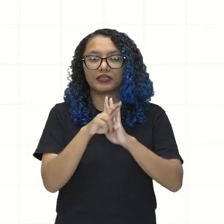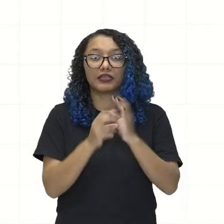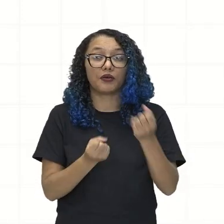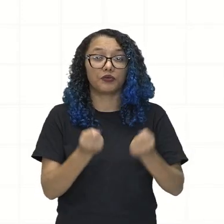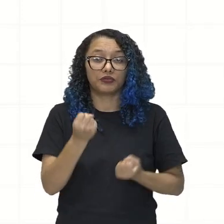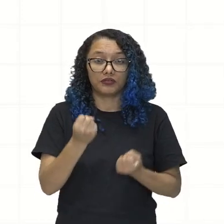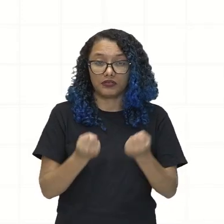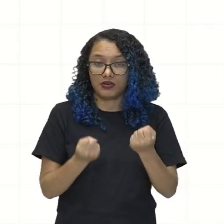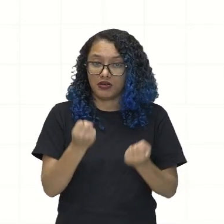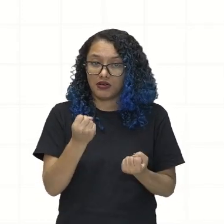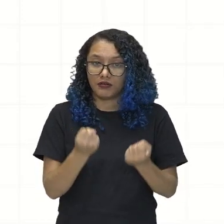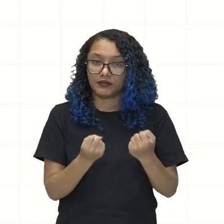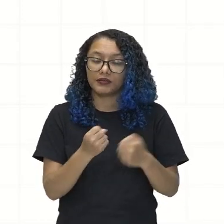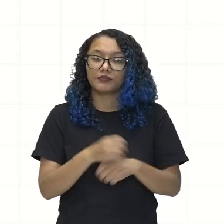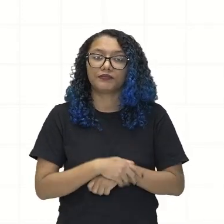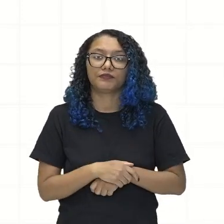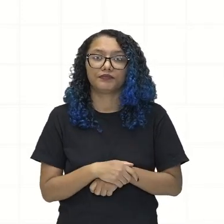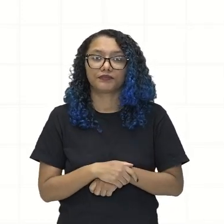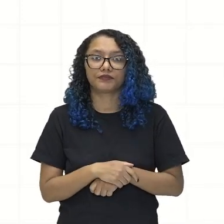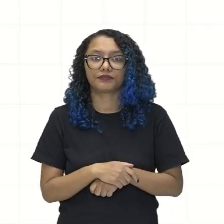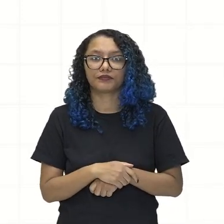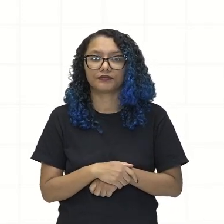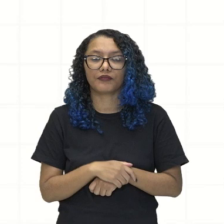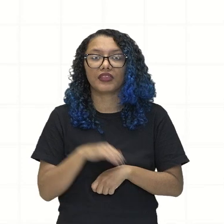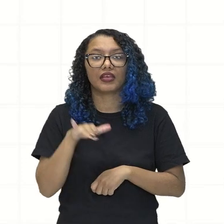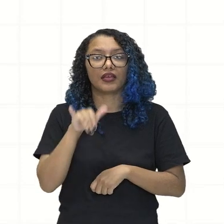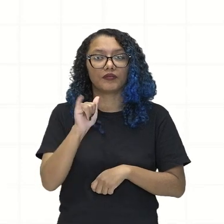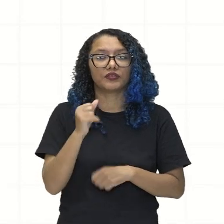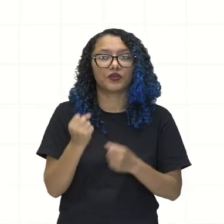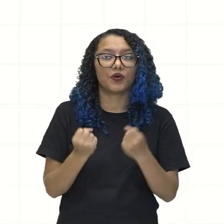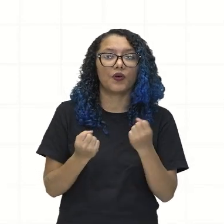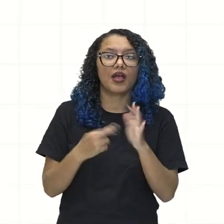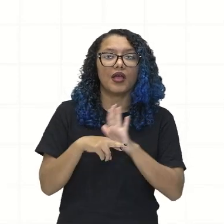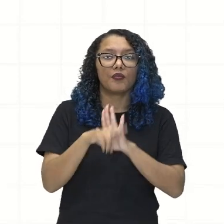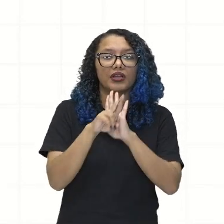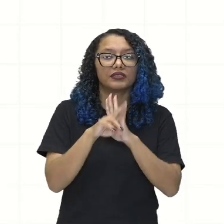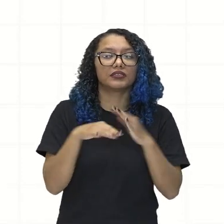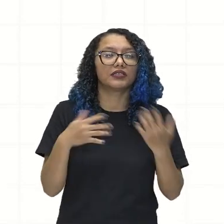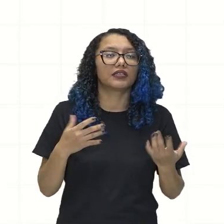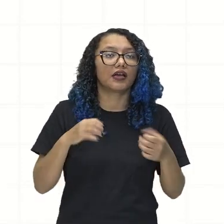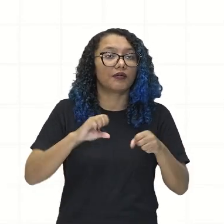e que aqui eu tenho as motocicletas.